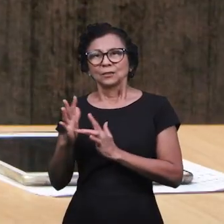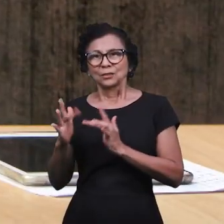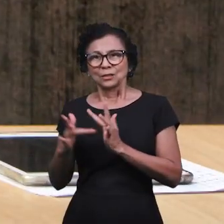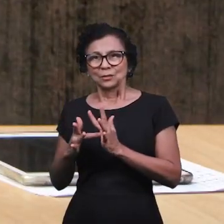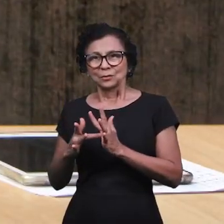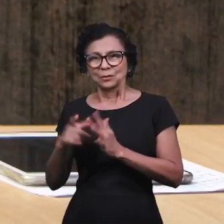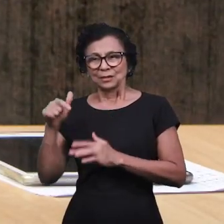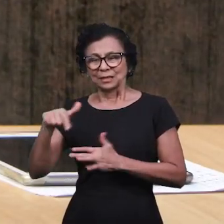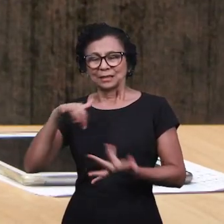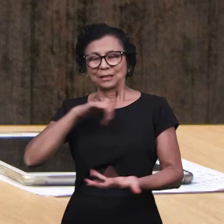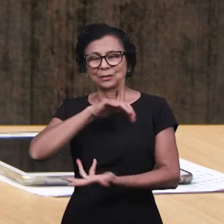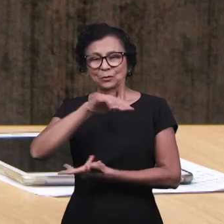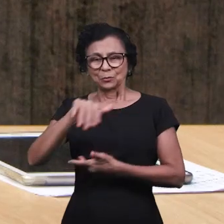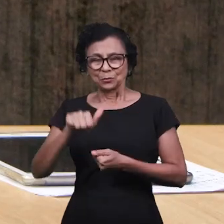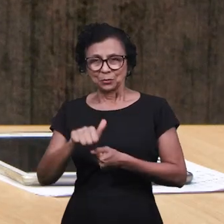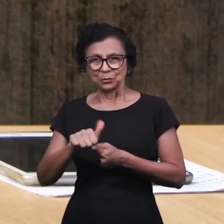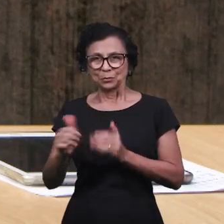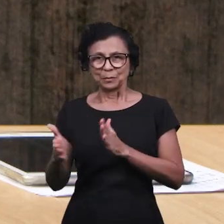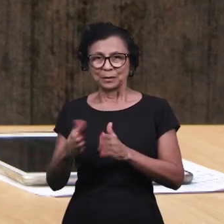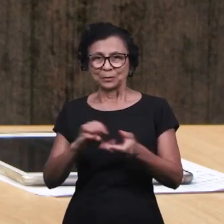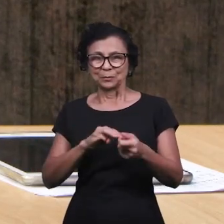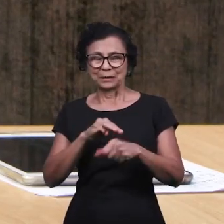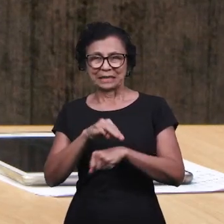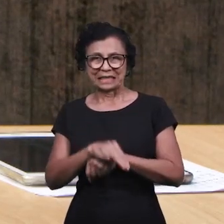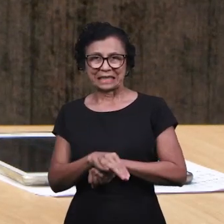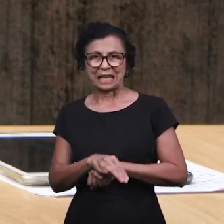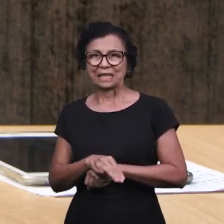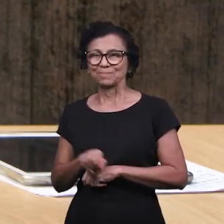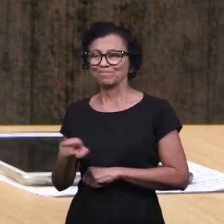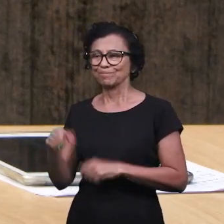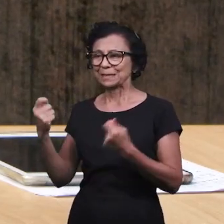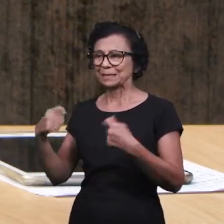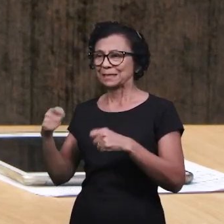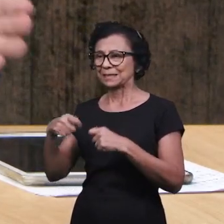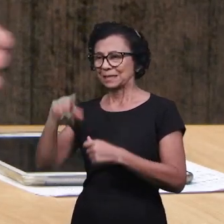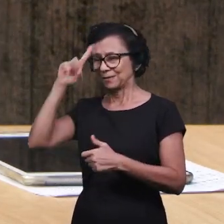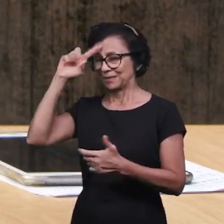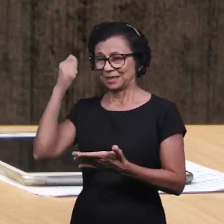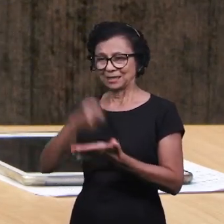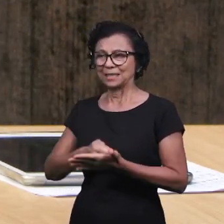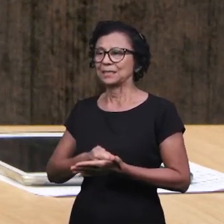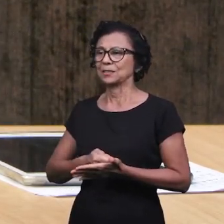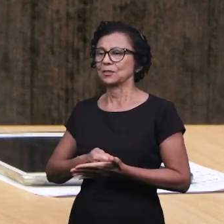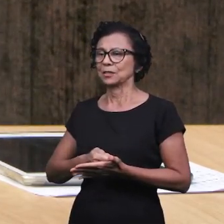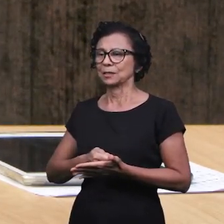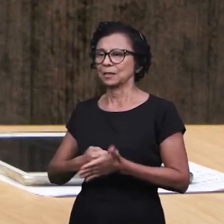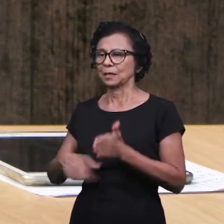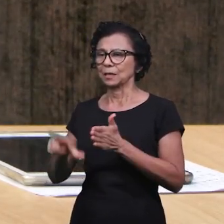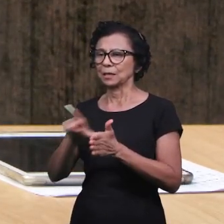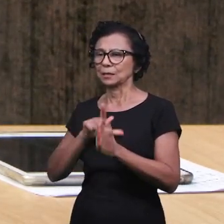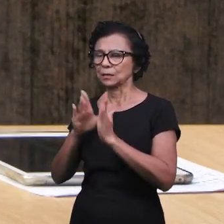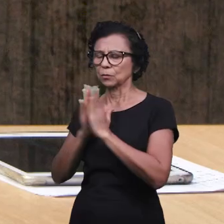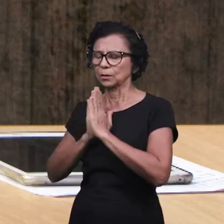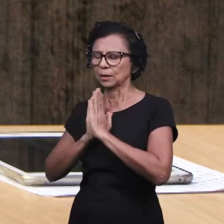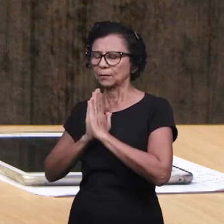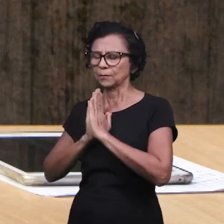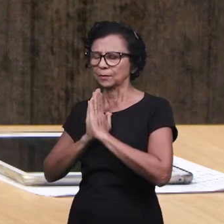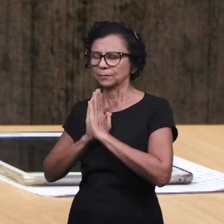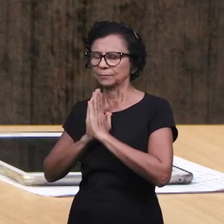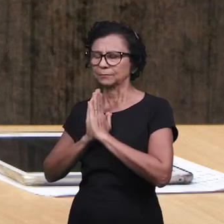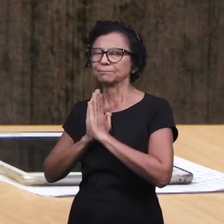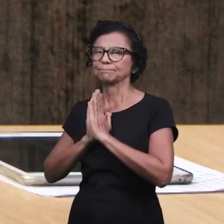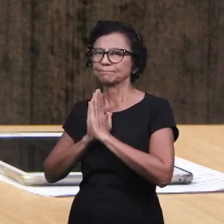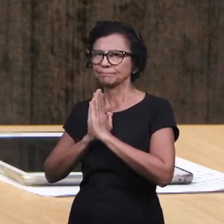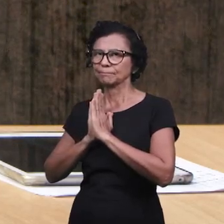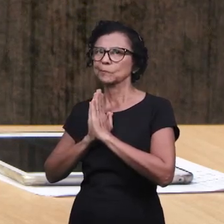que ele precisava de tomar alguma decisão, era precedida de oração. Era precedida de busca. E quando ele